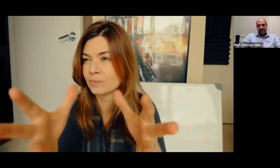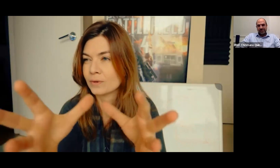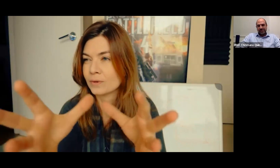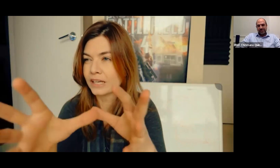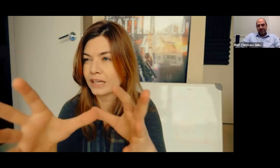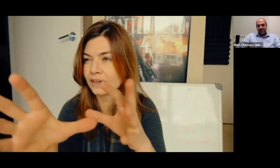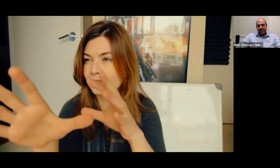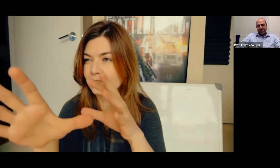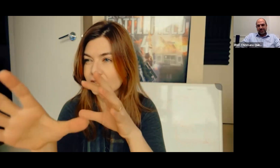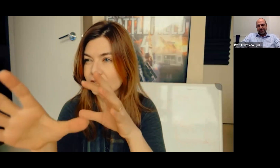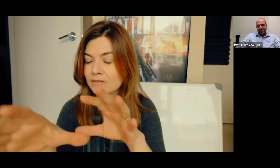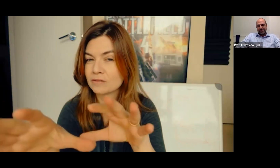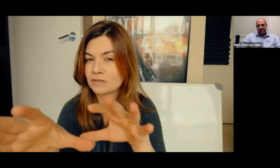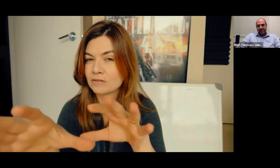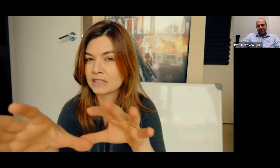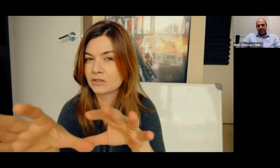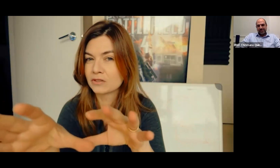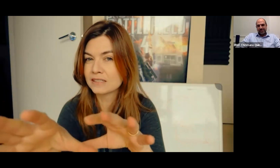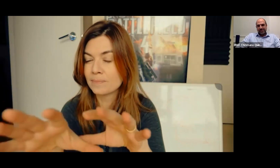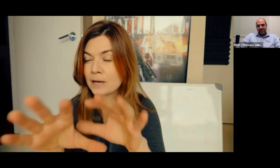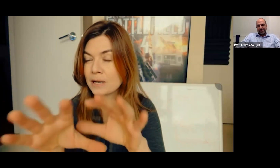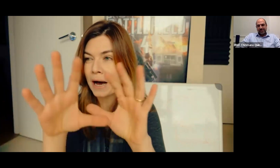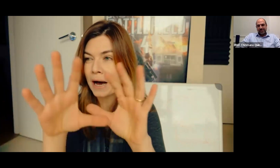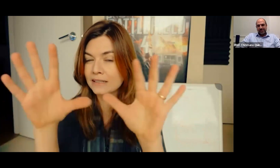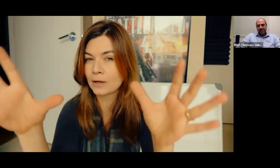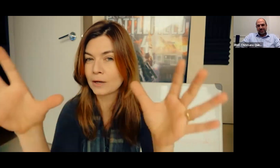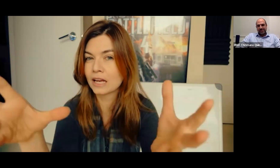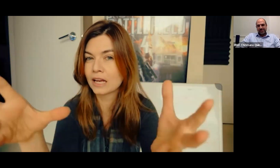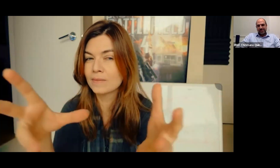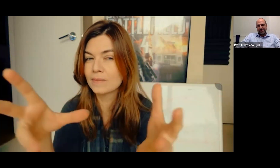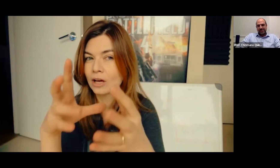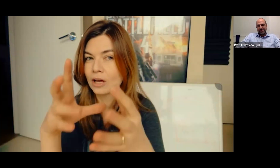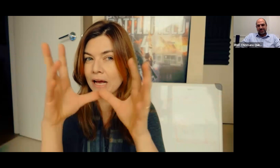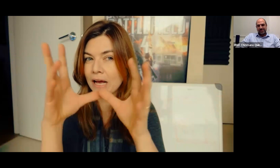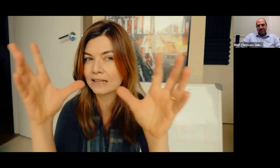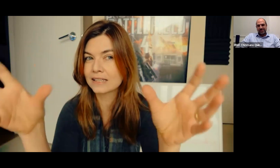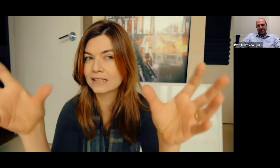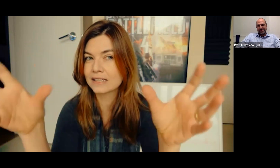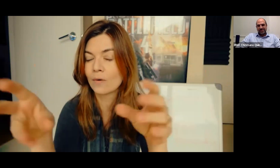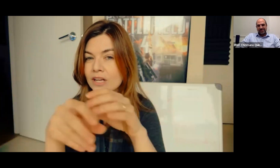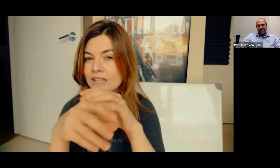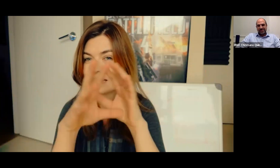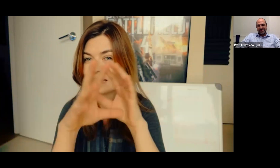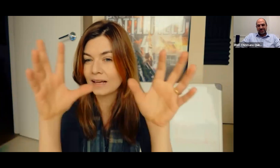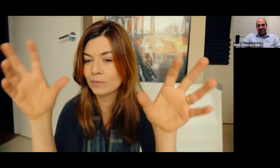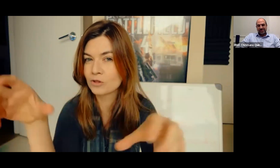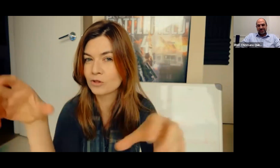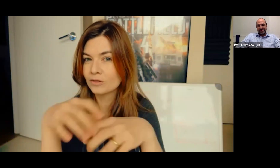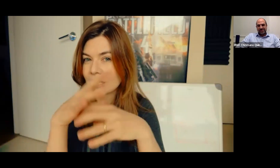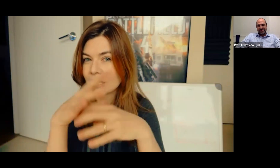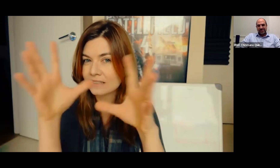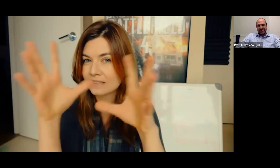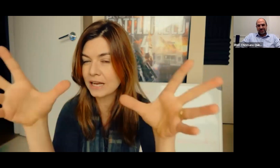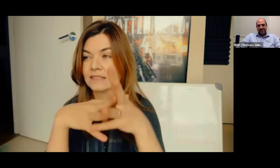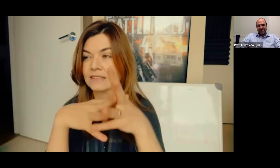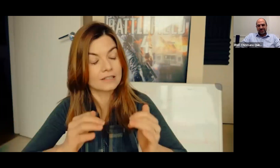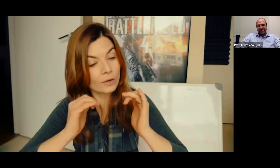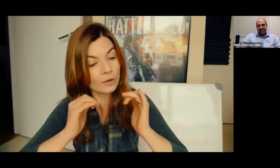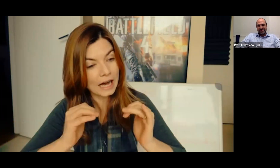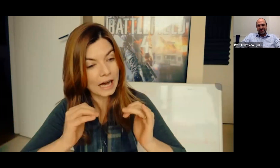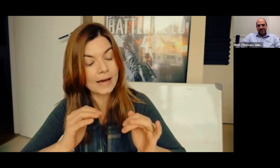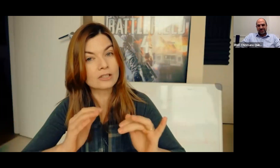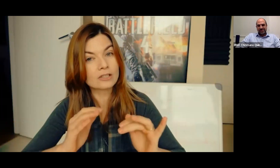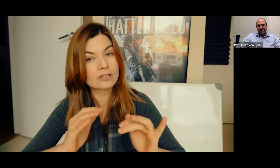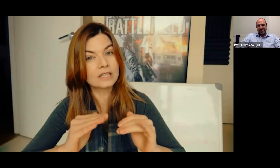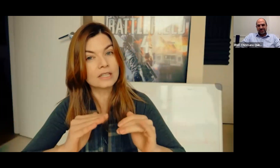educativo, porque se você um dia for fazer ressonância, prepare-se para o clima de ameaça e terror que está embutido nessa experiência. Chega o